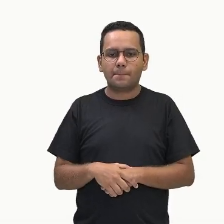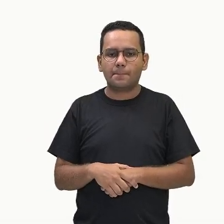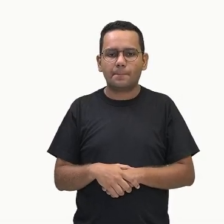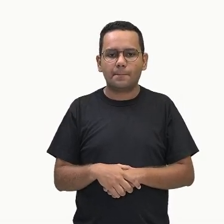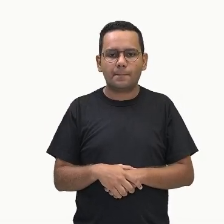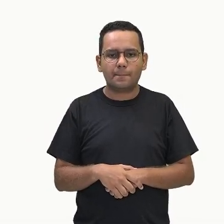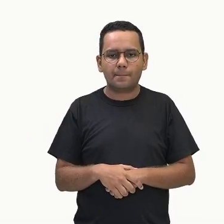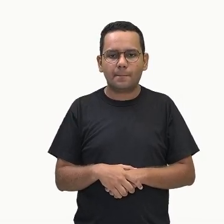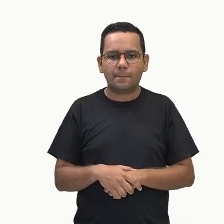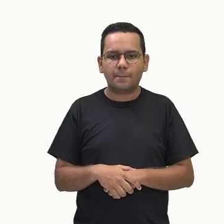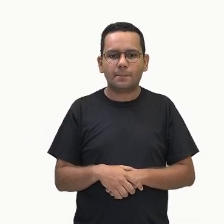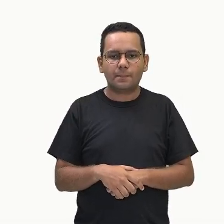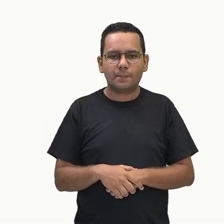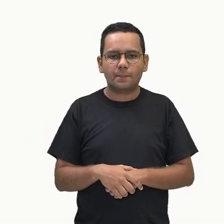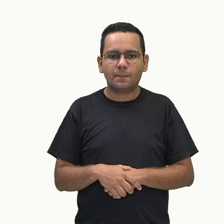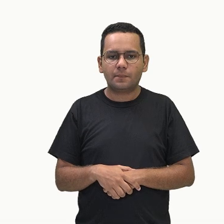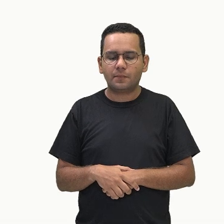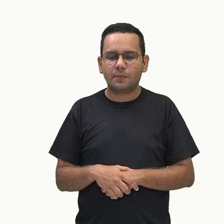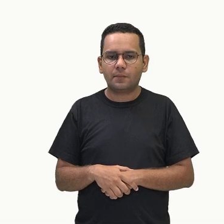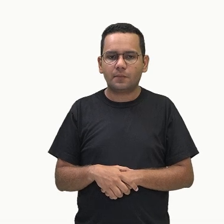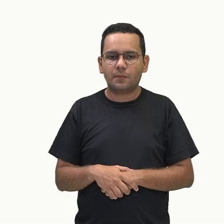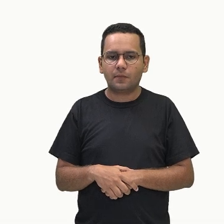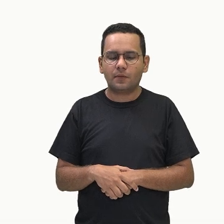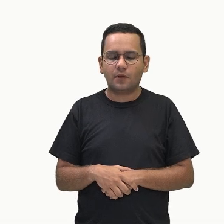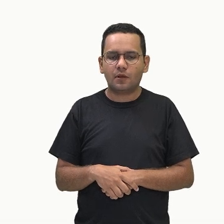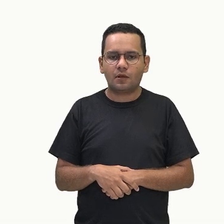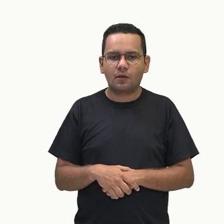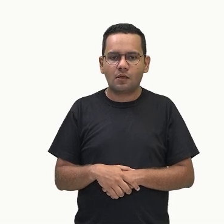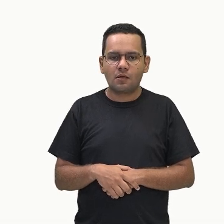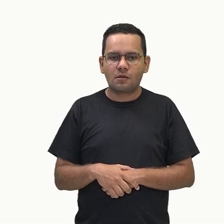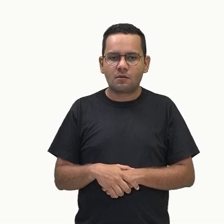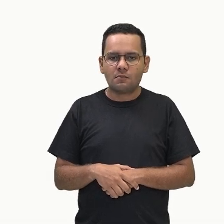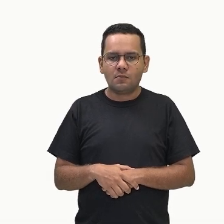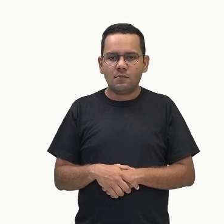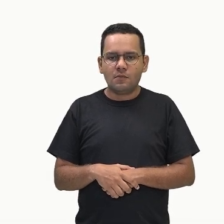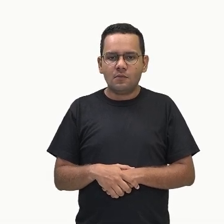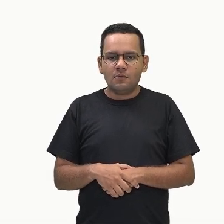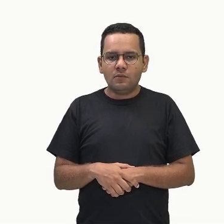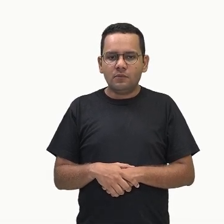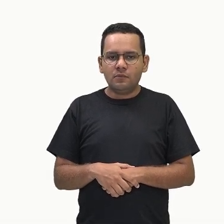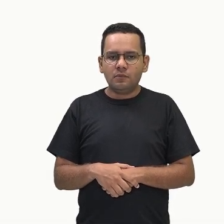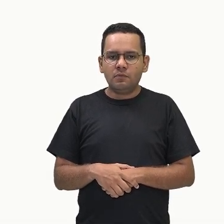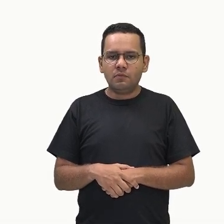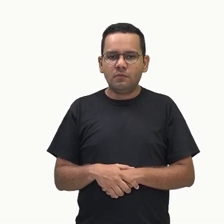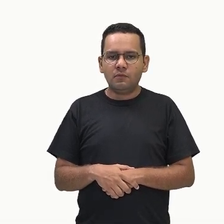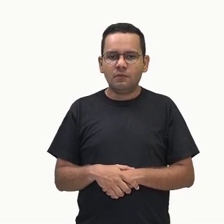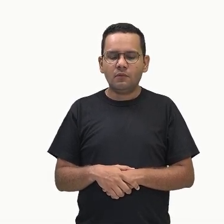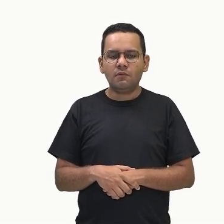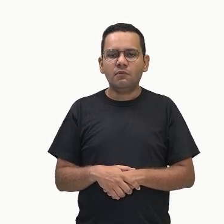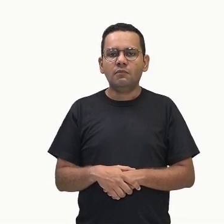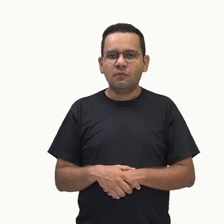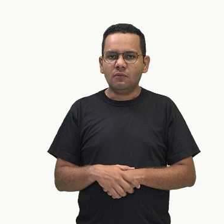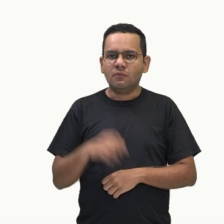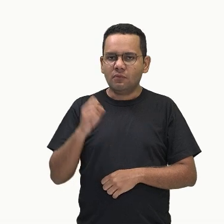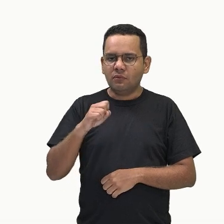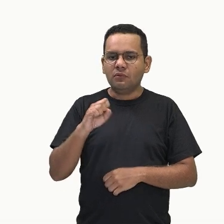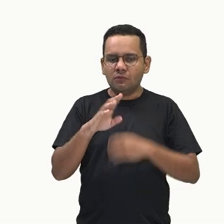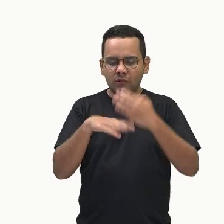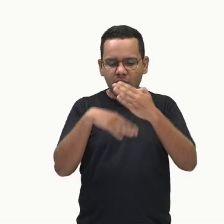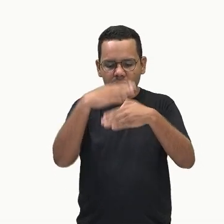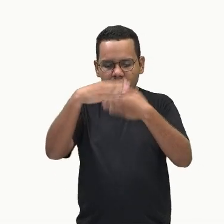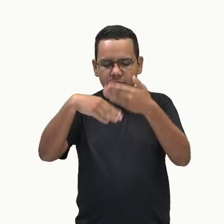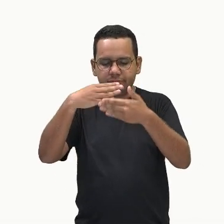da ciência, da história da ciência, nós vemos o quê? Uma evolução